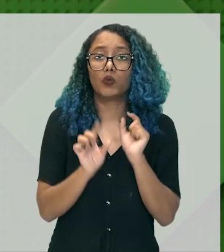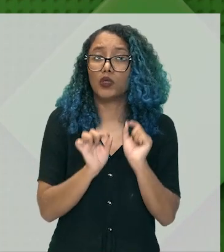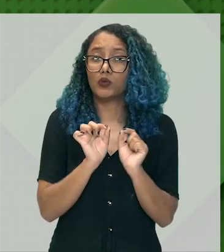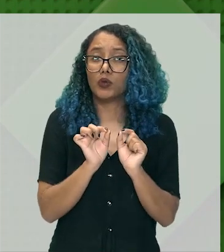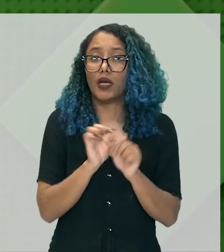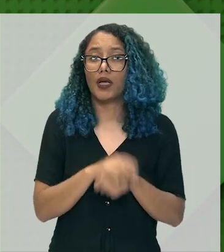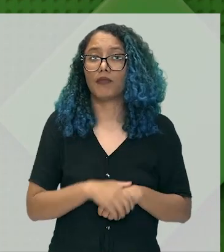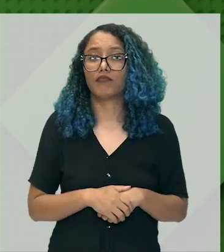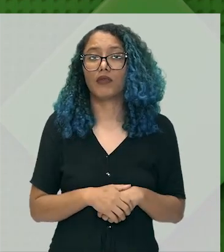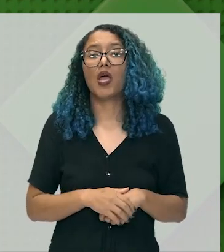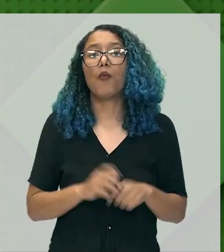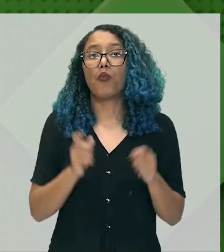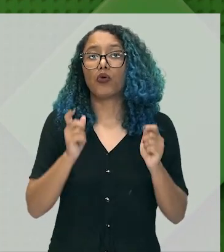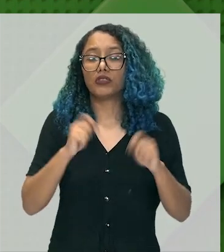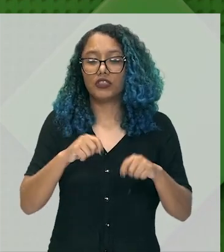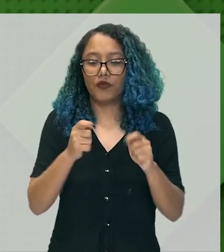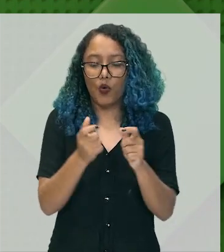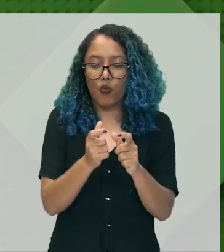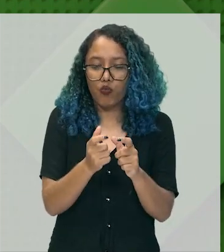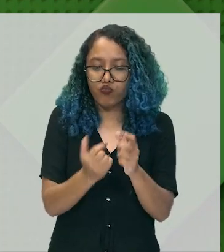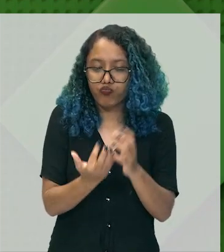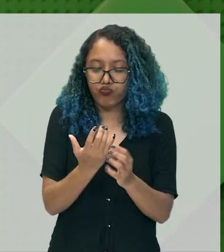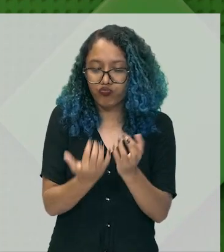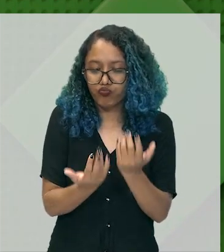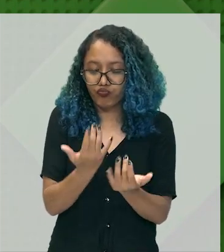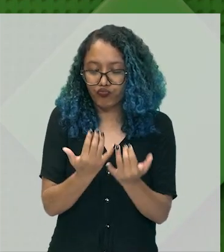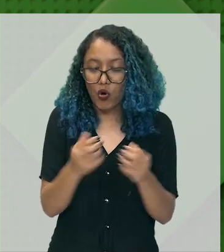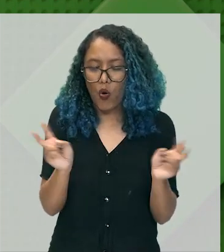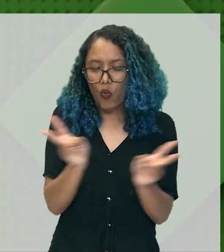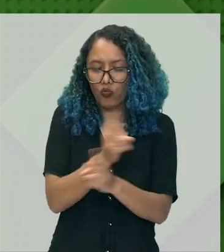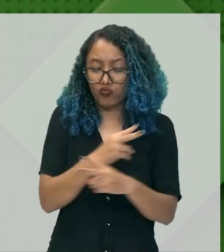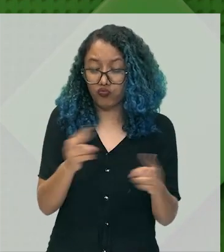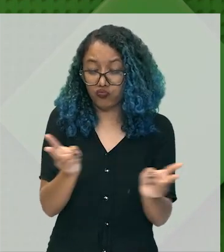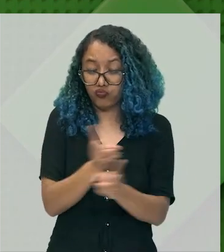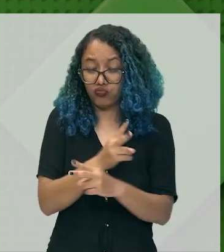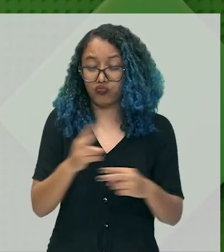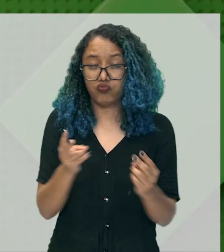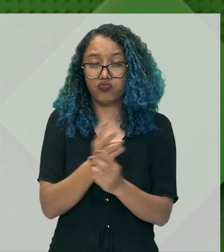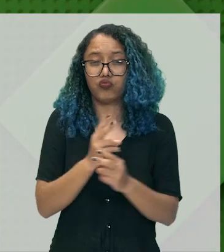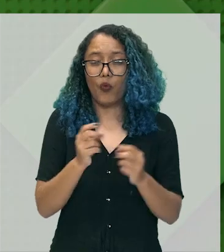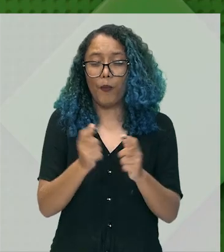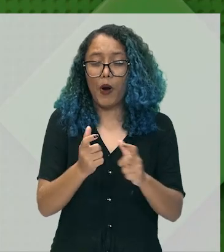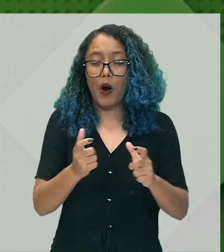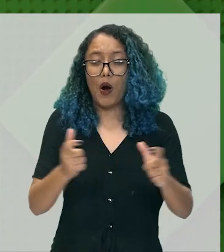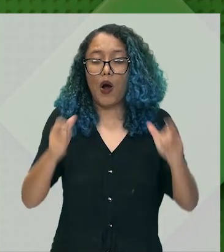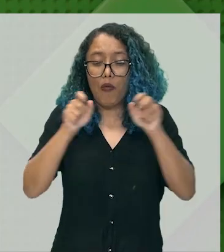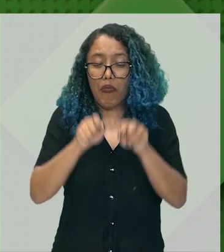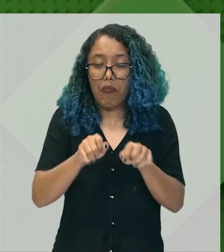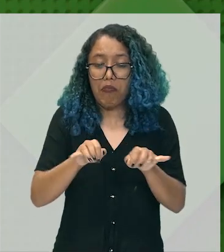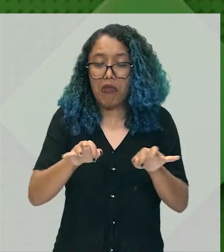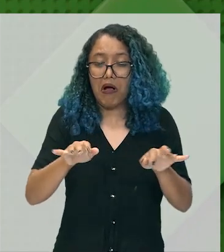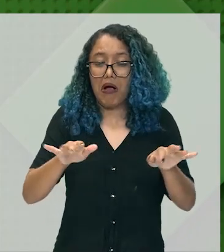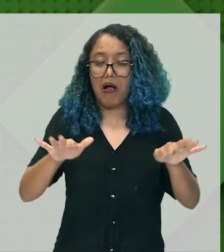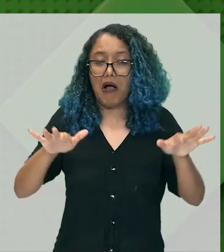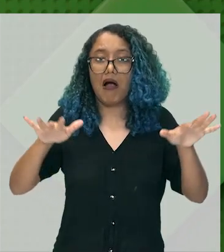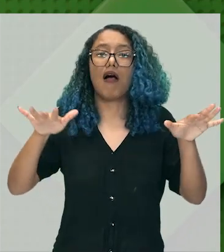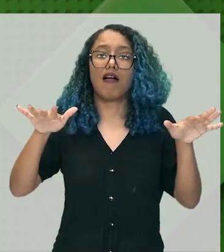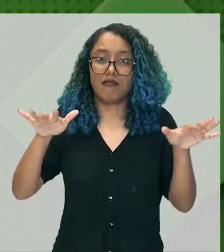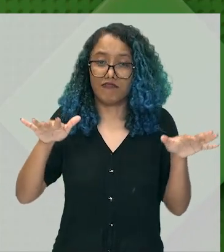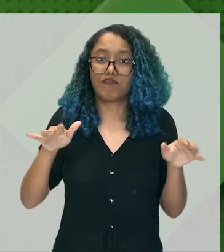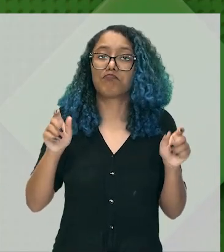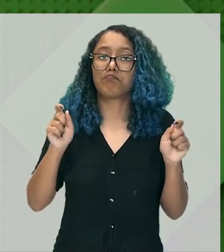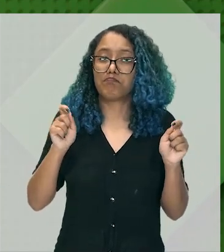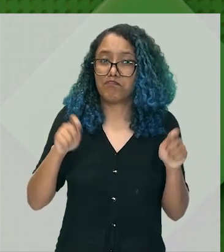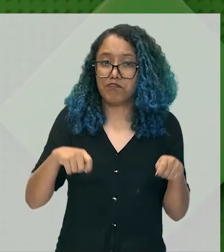se perder o controle dele, pode bater um vento que leve essas chamas para uma região em